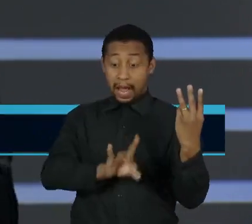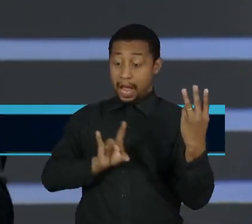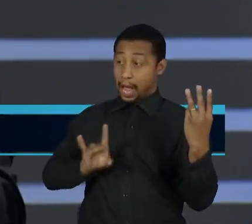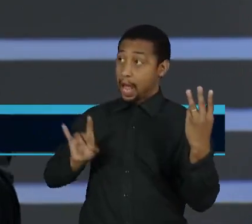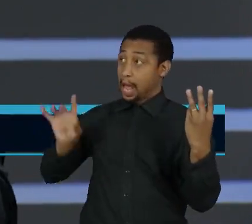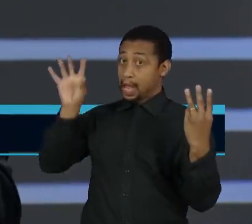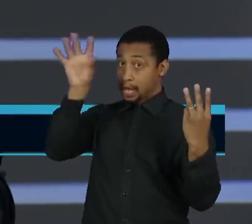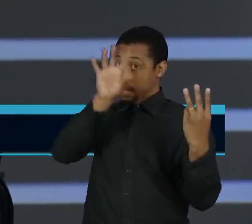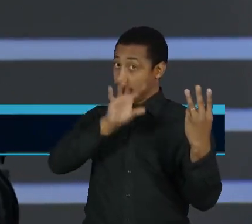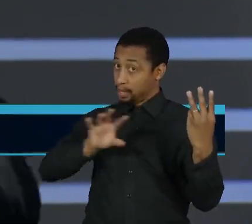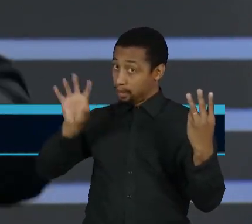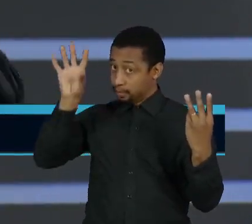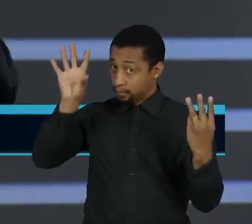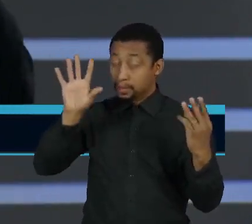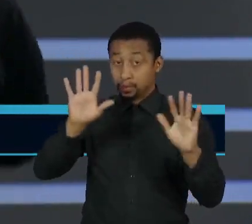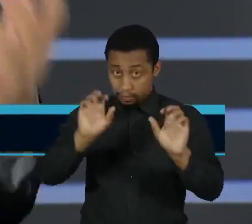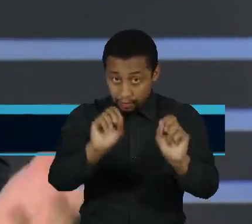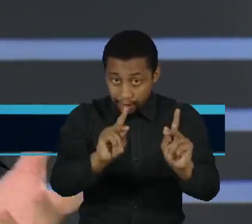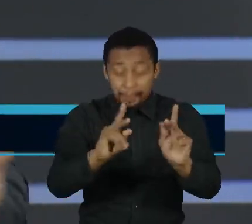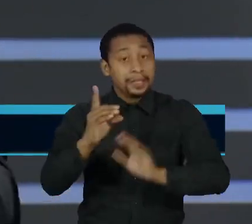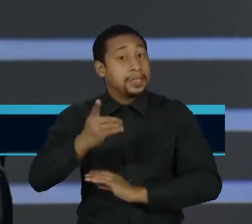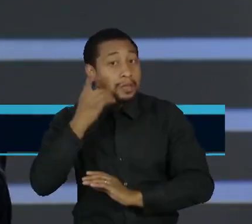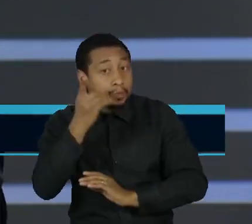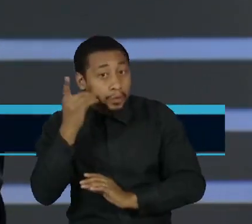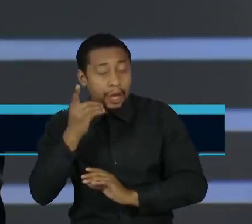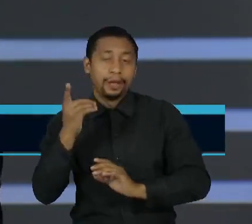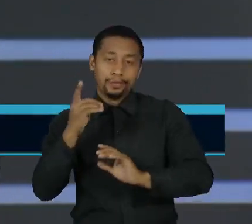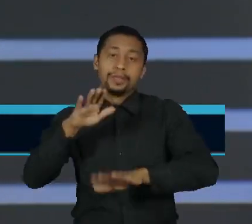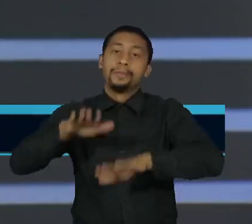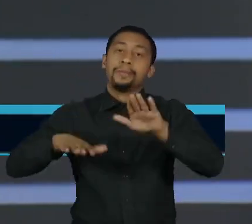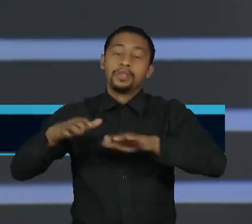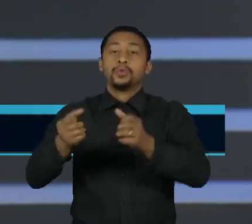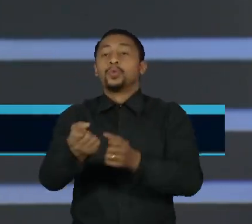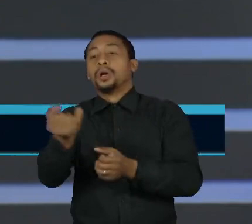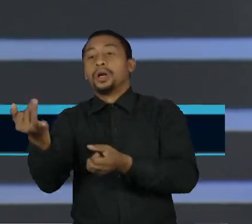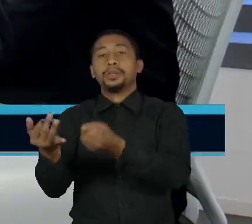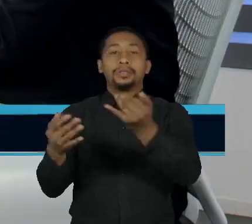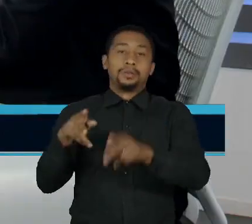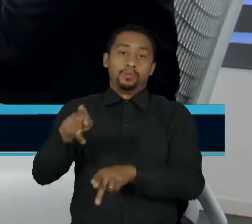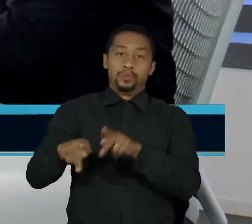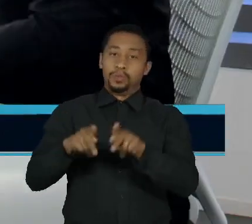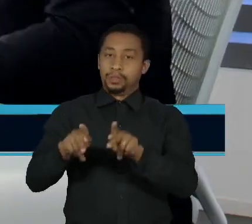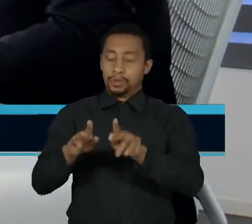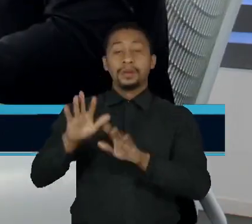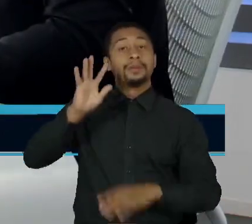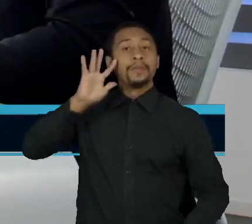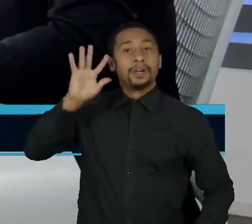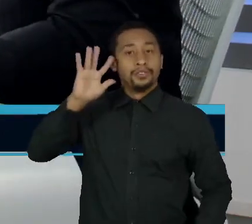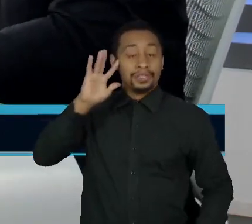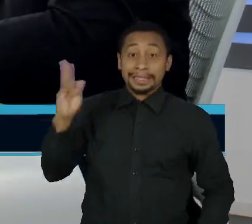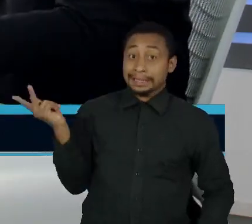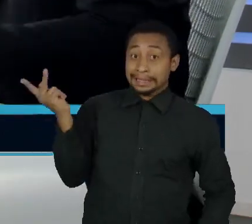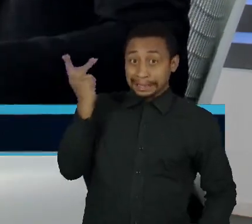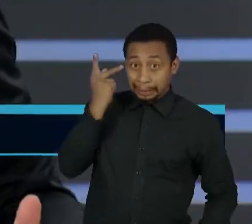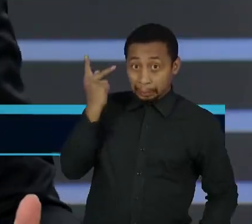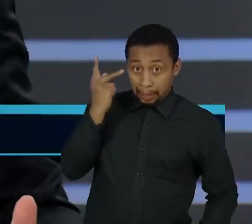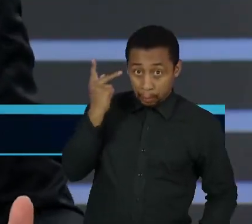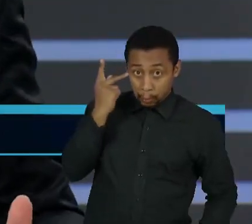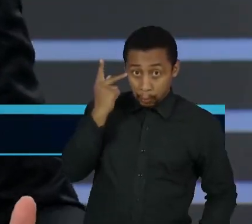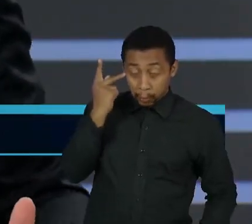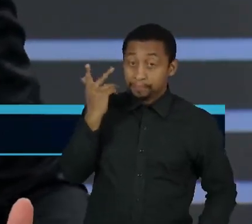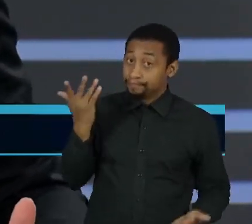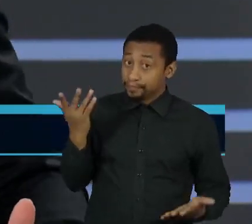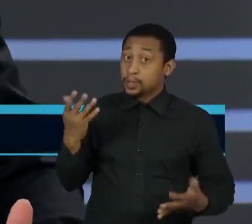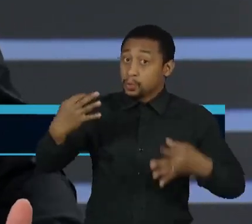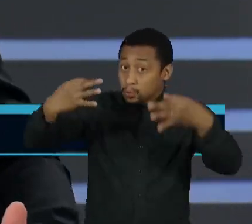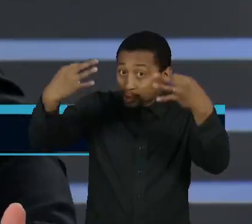deputados calculados de acordo com a população. O que eu estou querendo dizer? São Paulo, se fosse pela quantidade de população segundo o último censo, não teria 70, mas